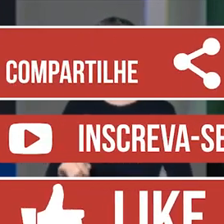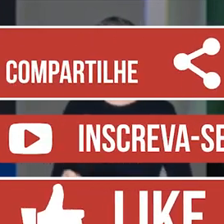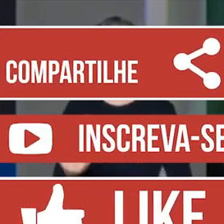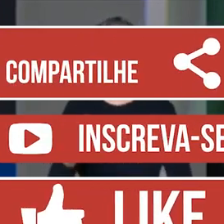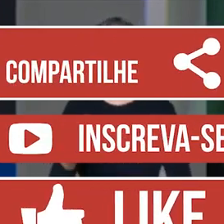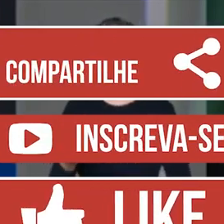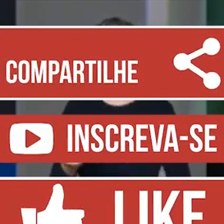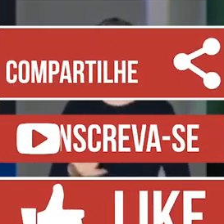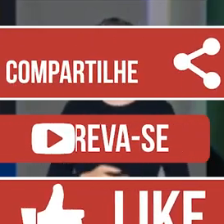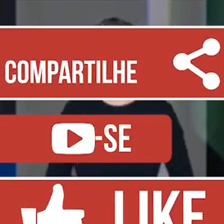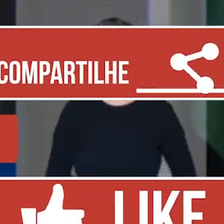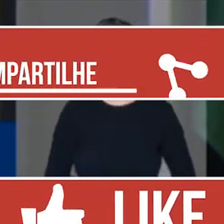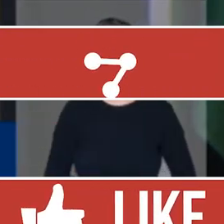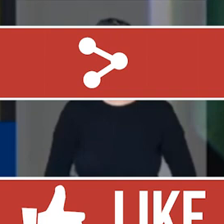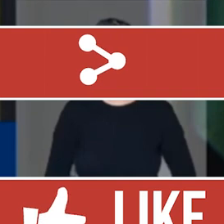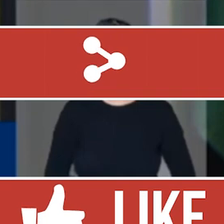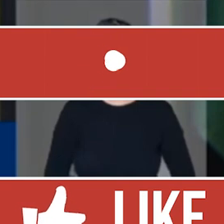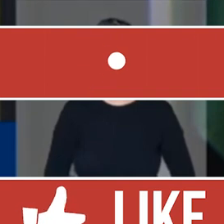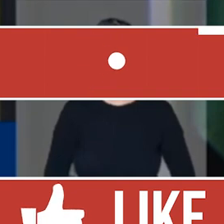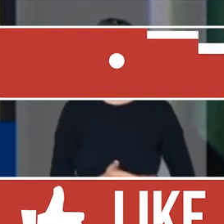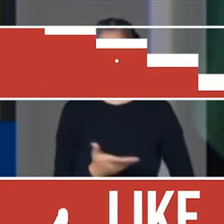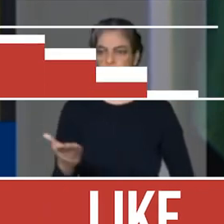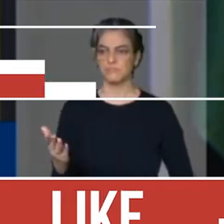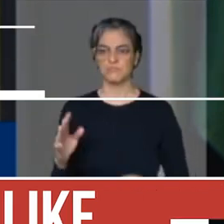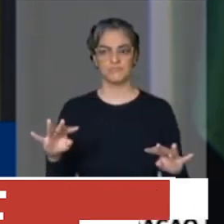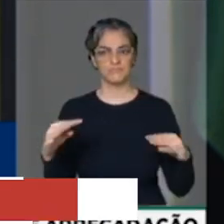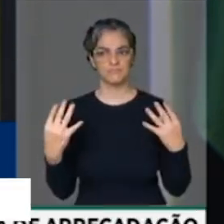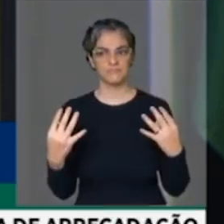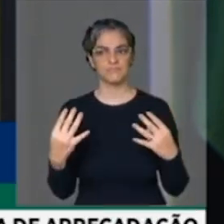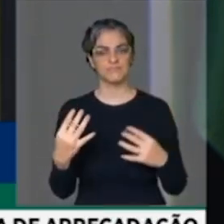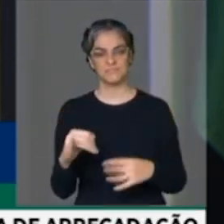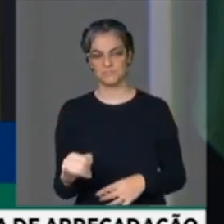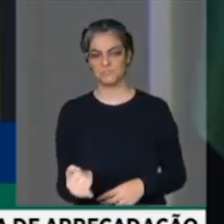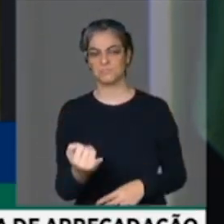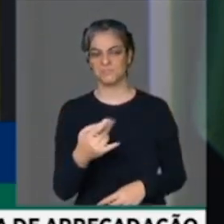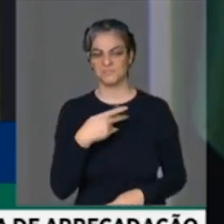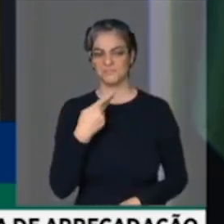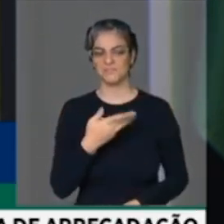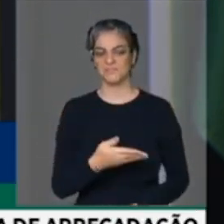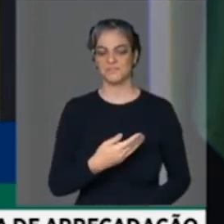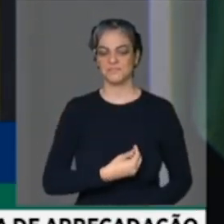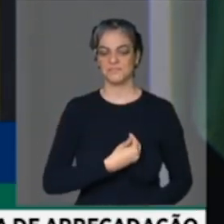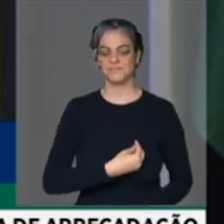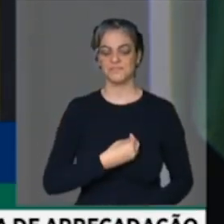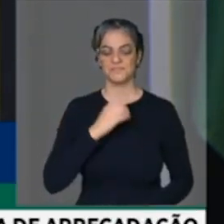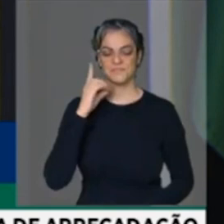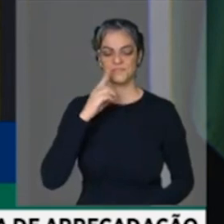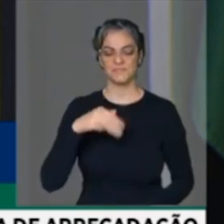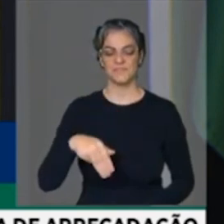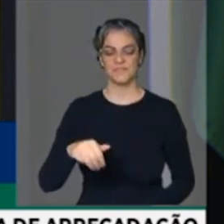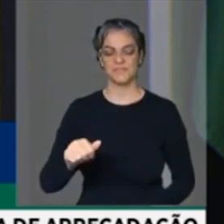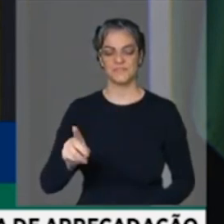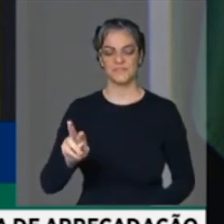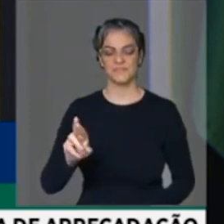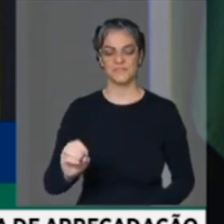aproveitando a atenção do deputado Mauro Benevides. Igualmente importante, acho, tanto o projeto de lei complementar proposto por